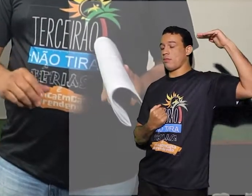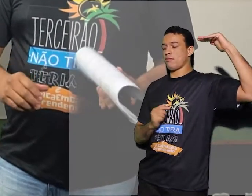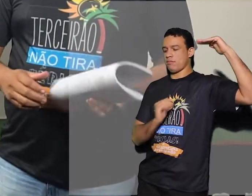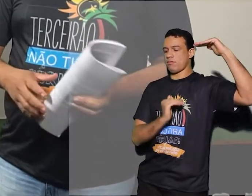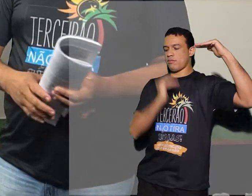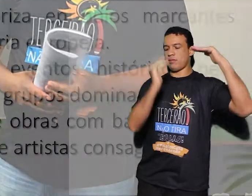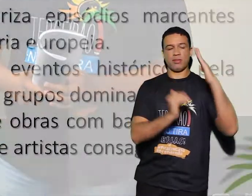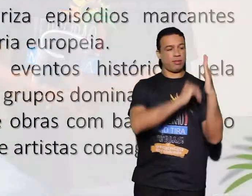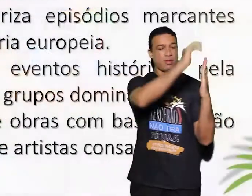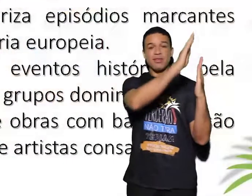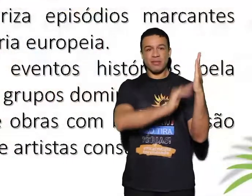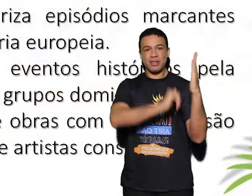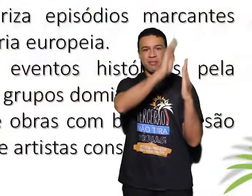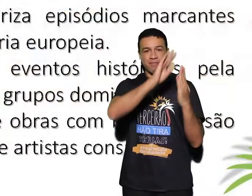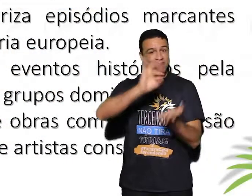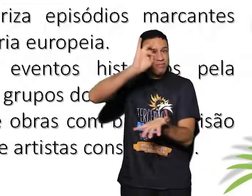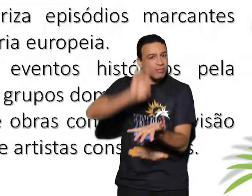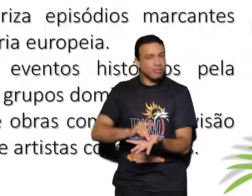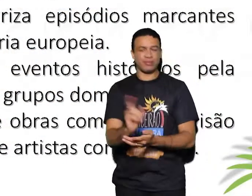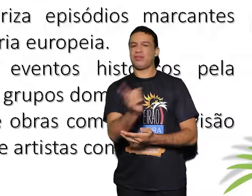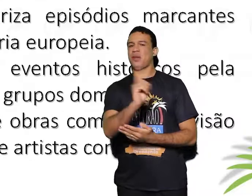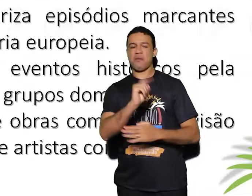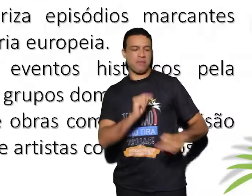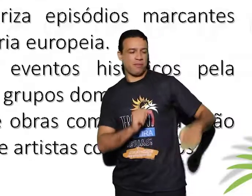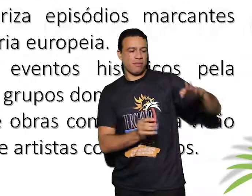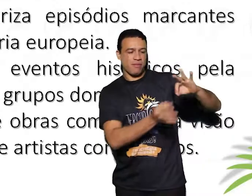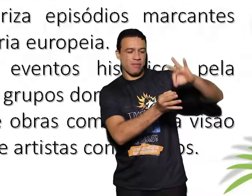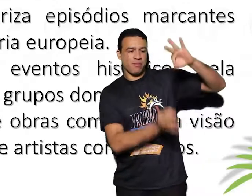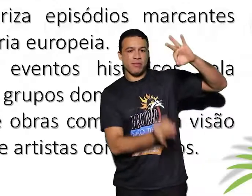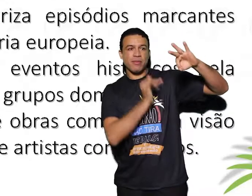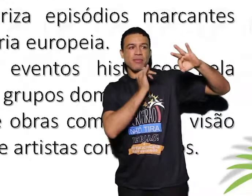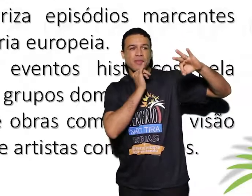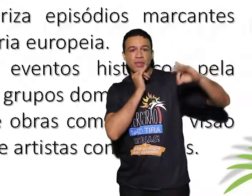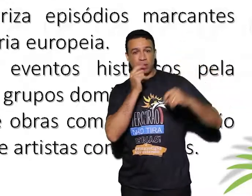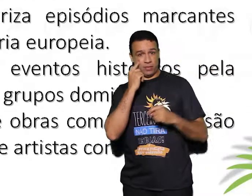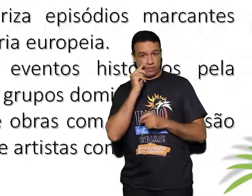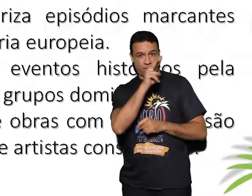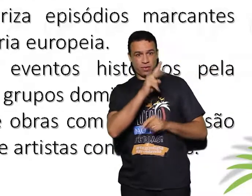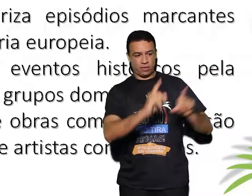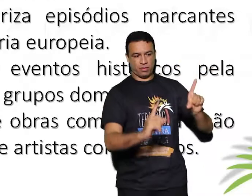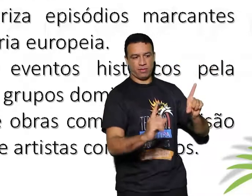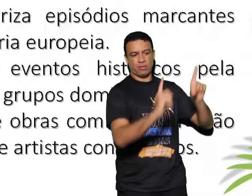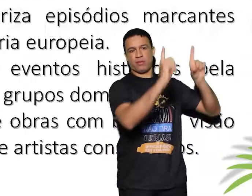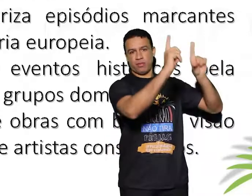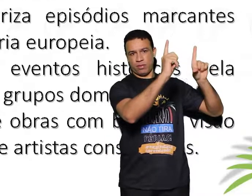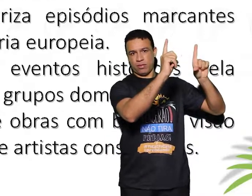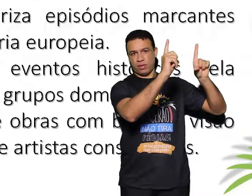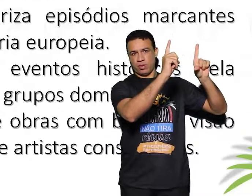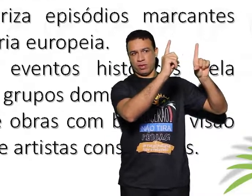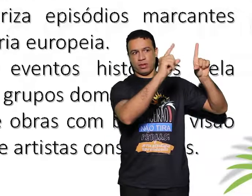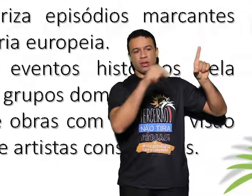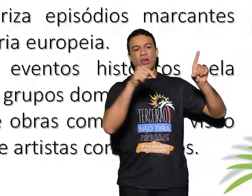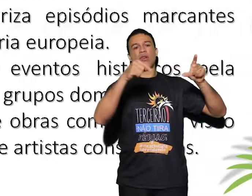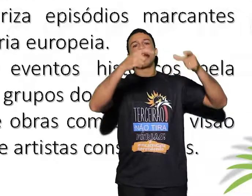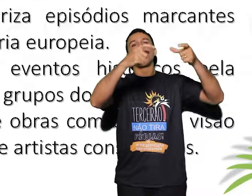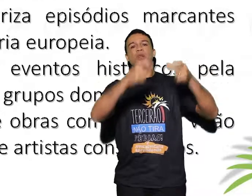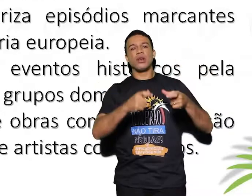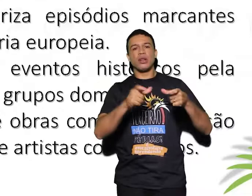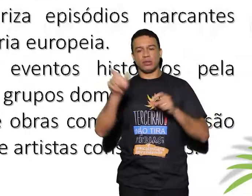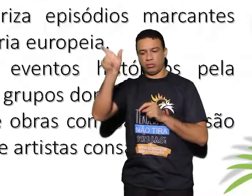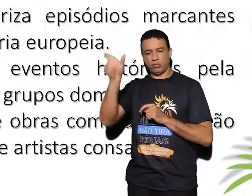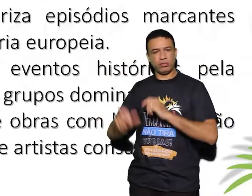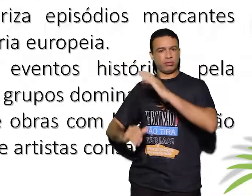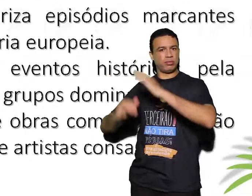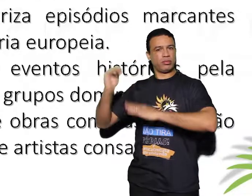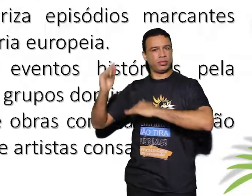figura, né? A imagem que está aí na tela é Napoleão cruzando os Alpes, né, que é um óleo sobre tela feito por Jacques-Louis David, que é